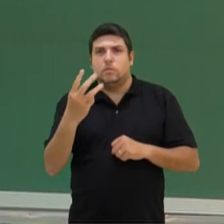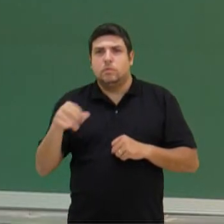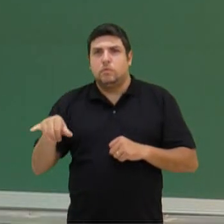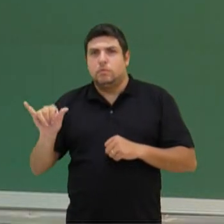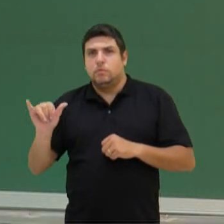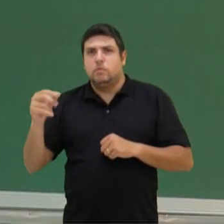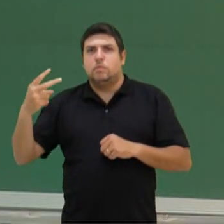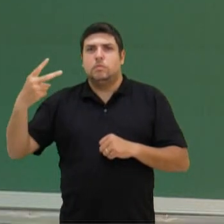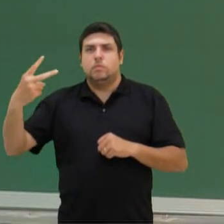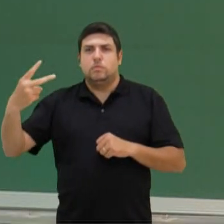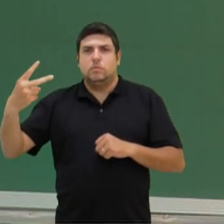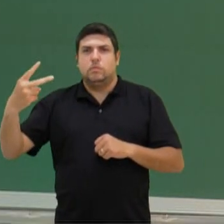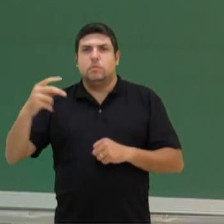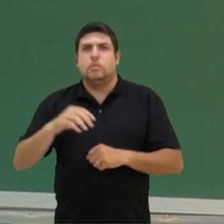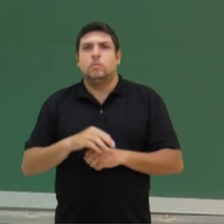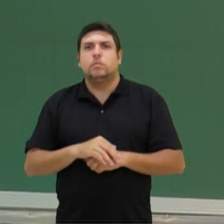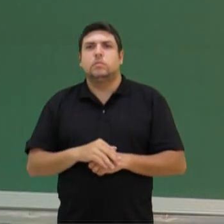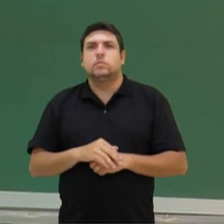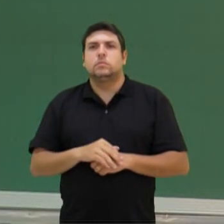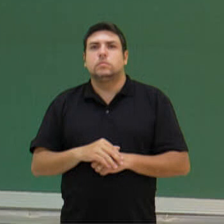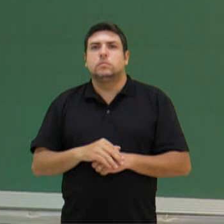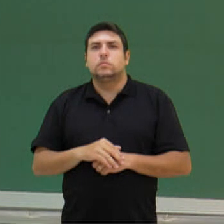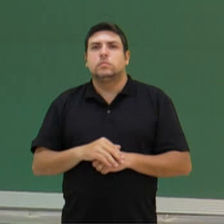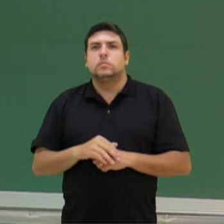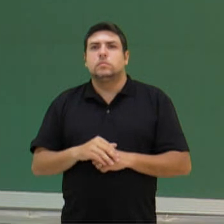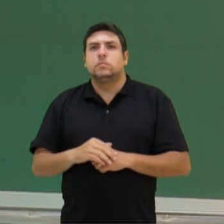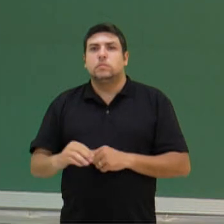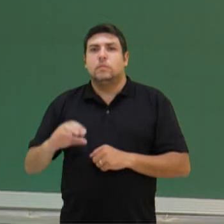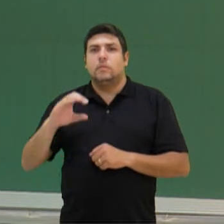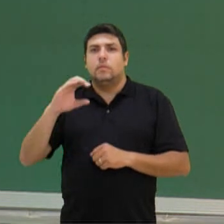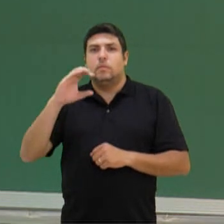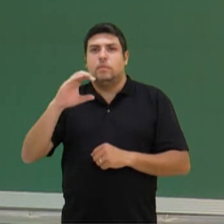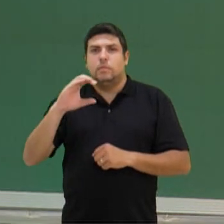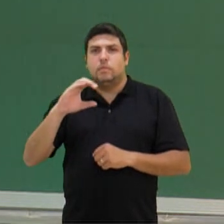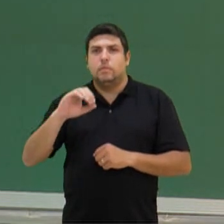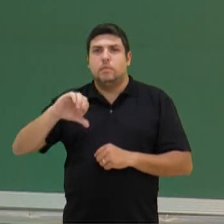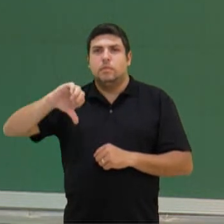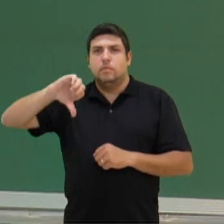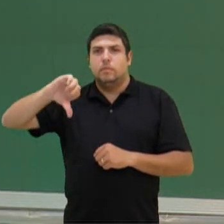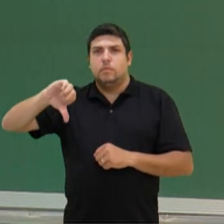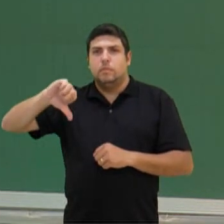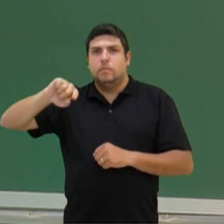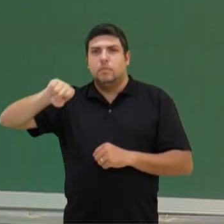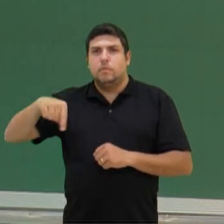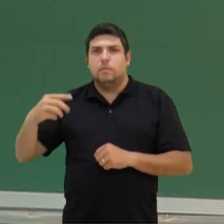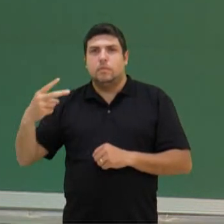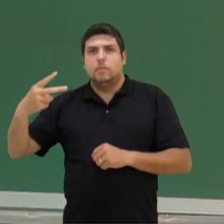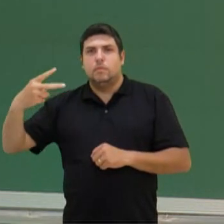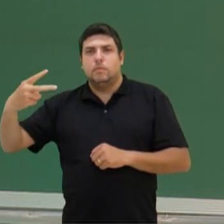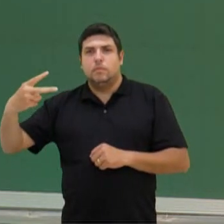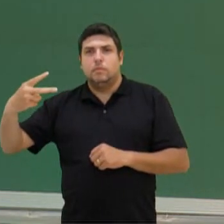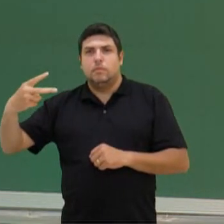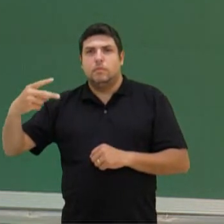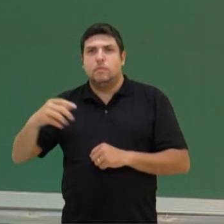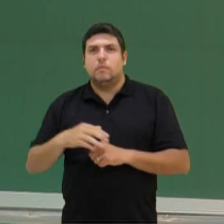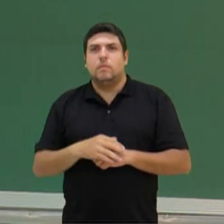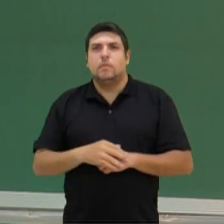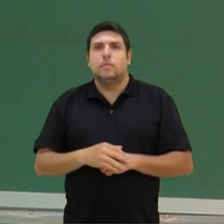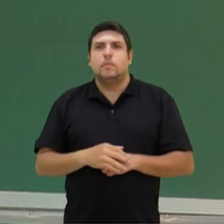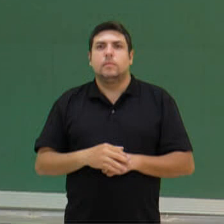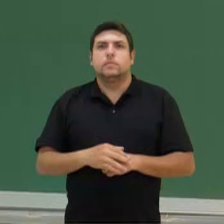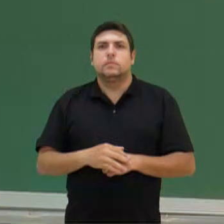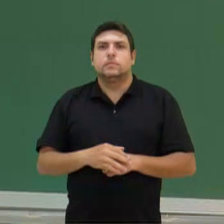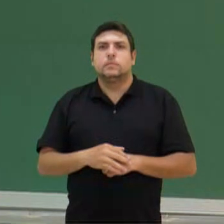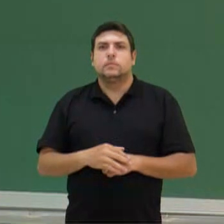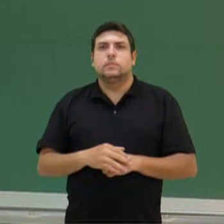o C, o ponto 9 e 2, fica 9